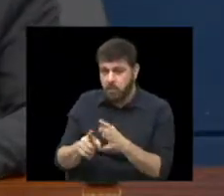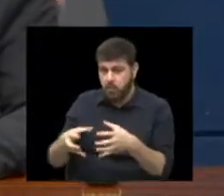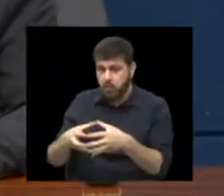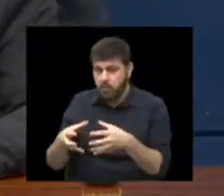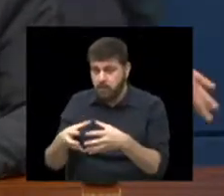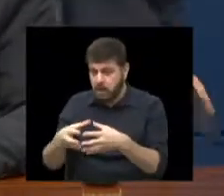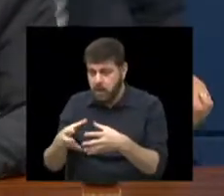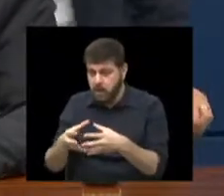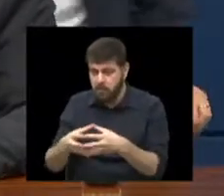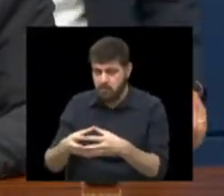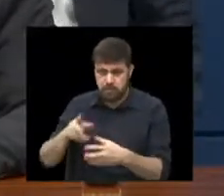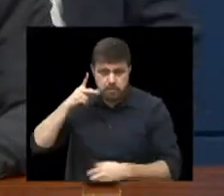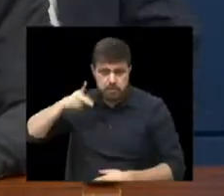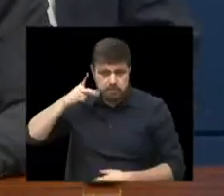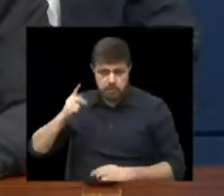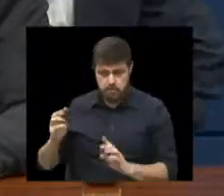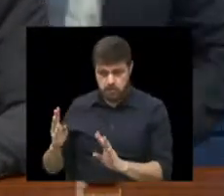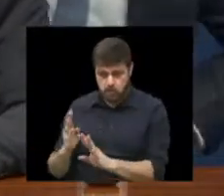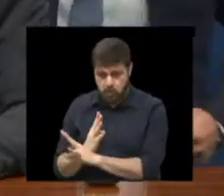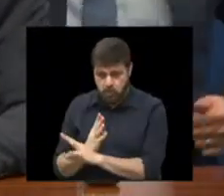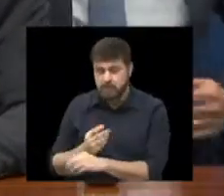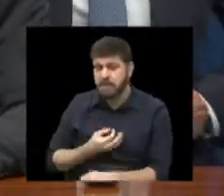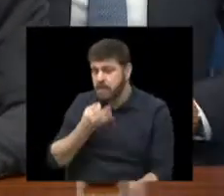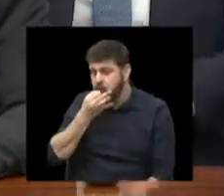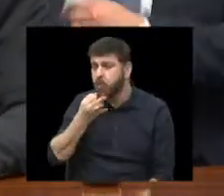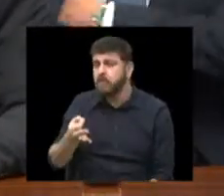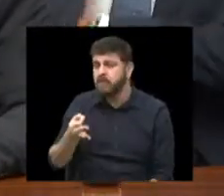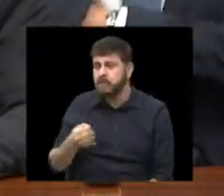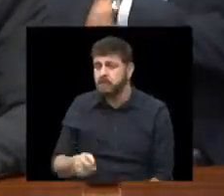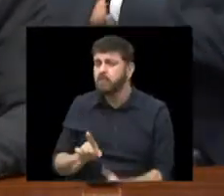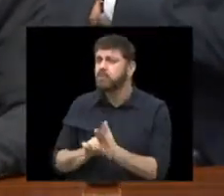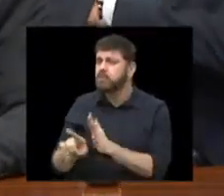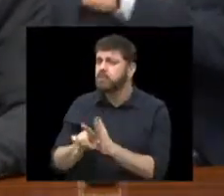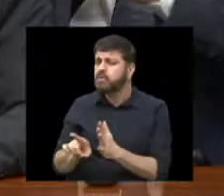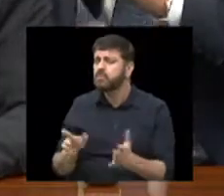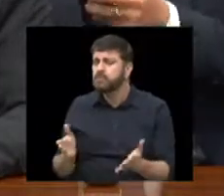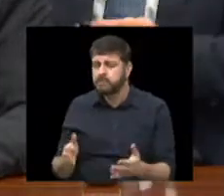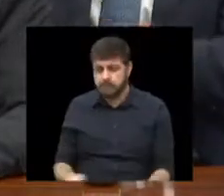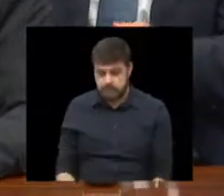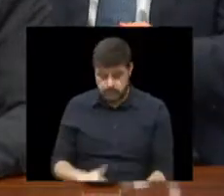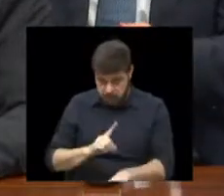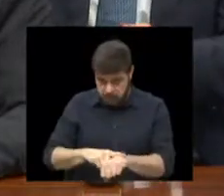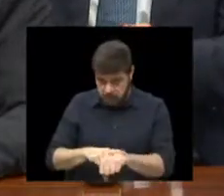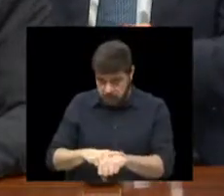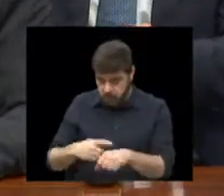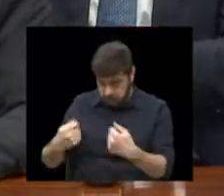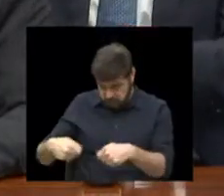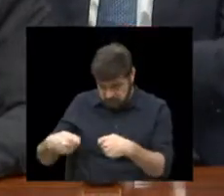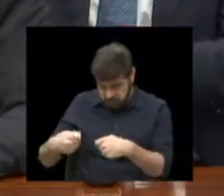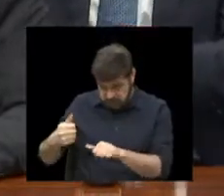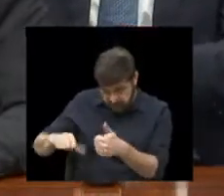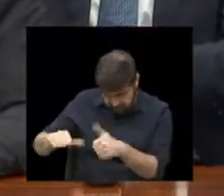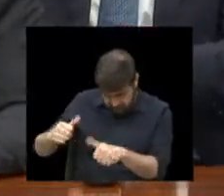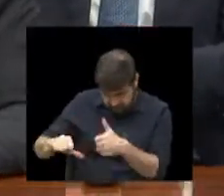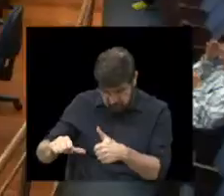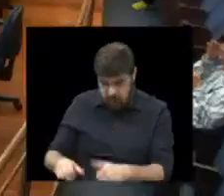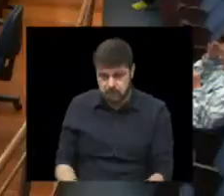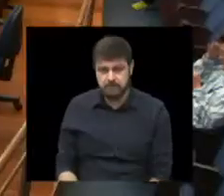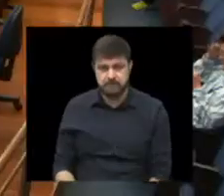Finanças e Orçamento para pedir tempo de exarar parecer. Vereador Zé Carlos, pedir tempo para exarar o parecer, se